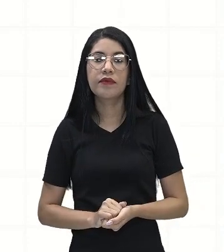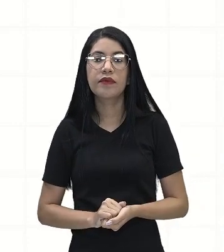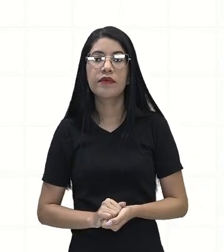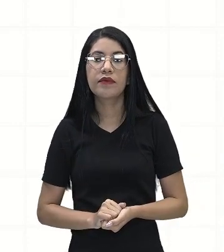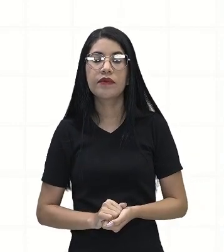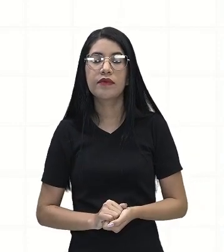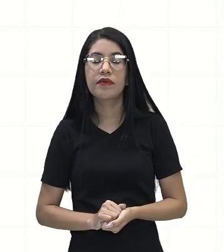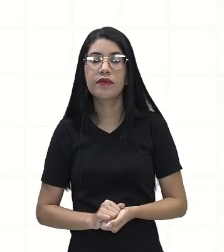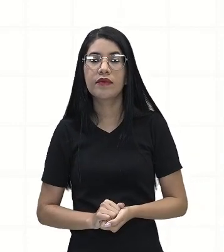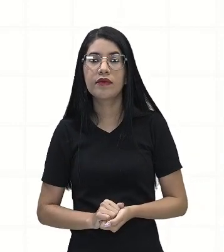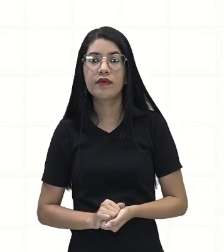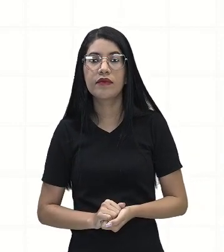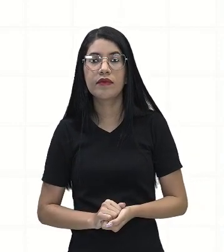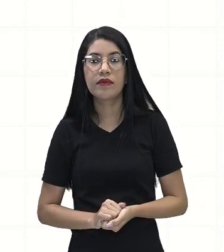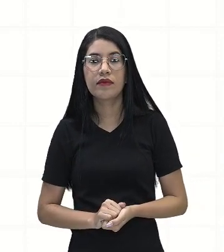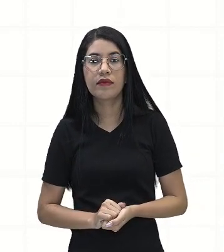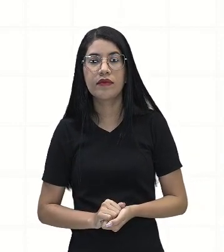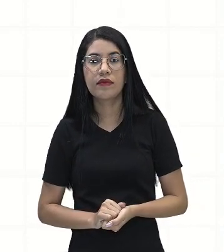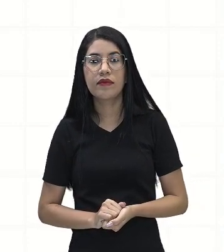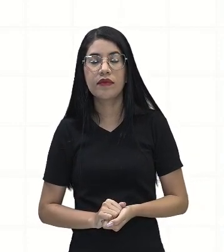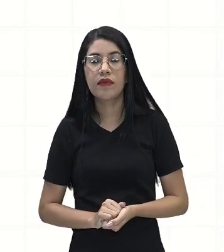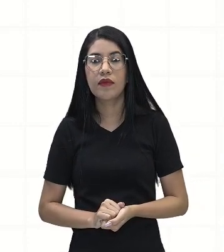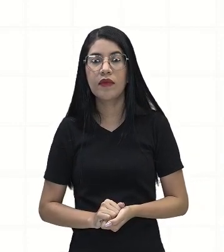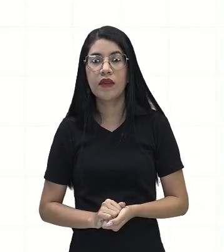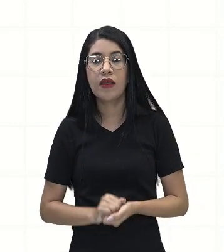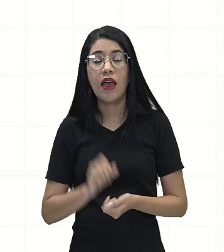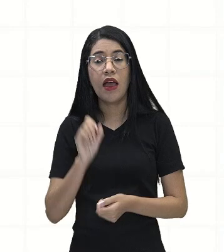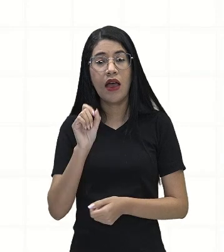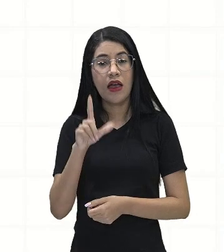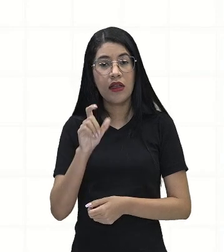né, uma na cor azul